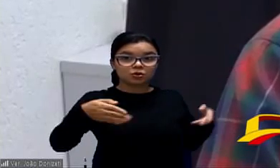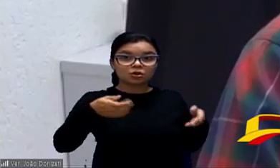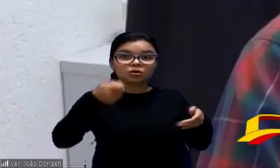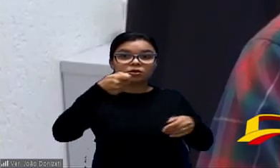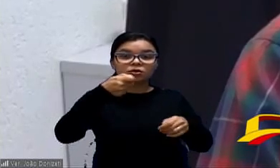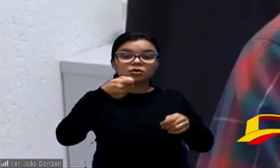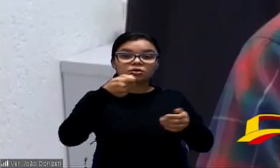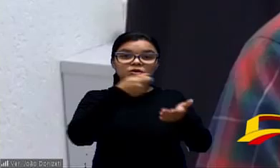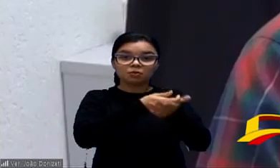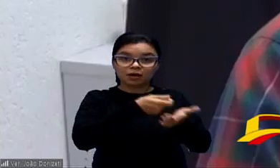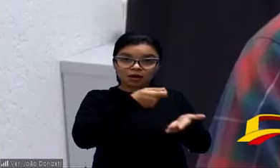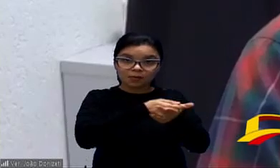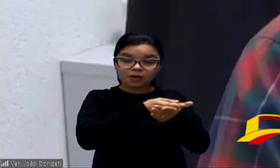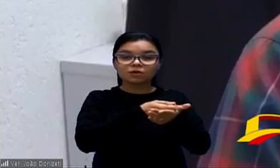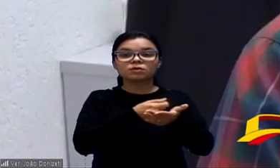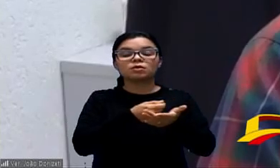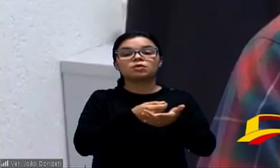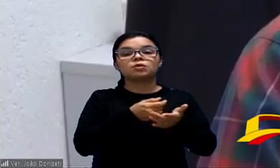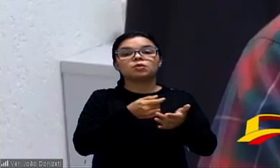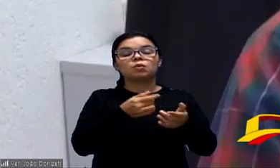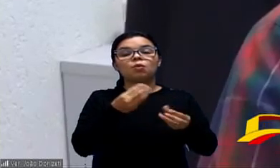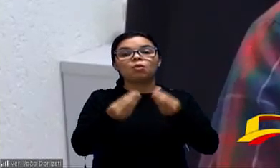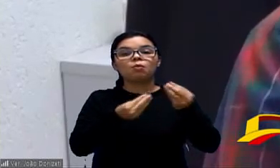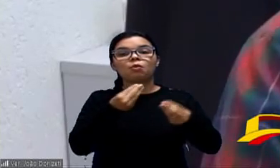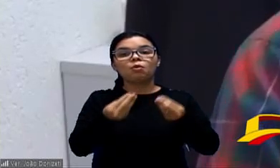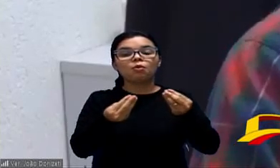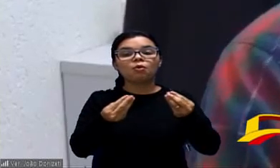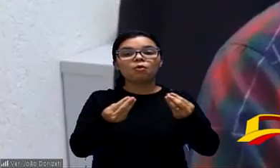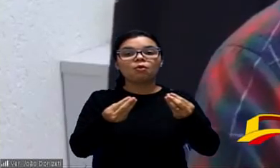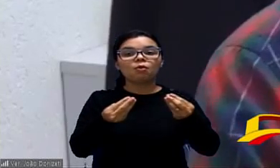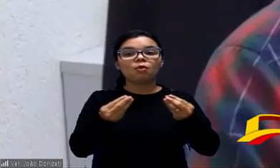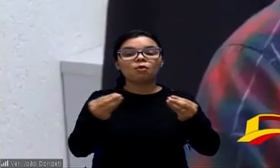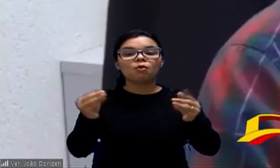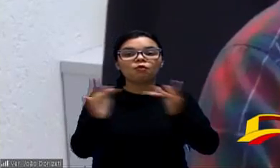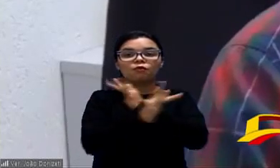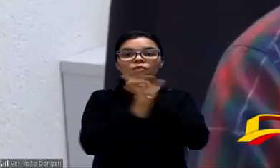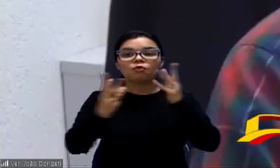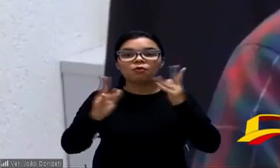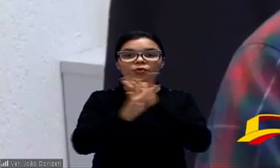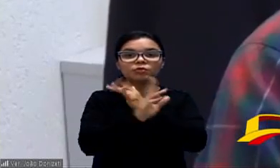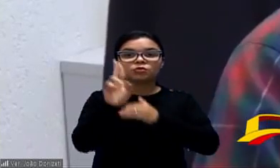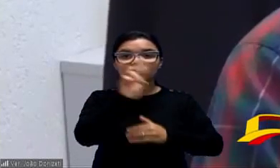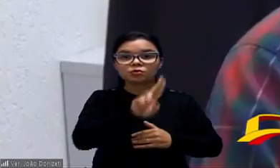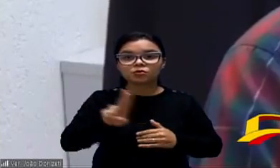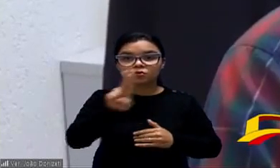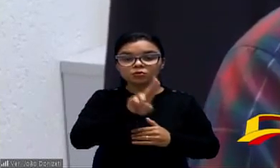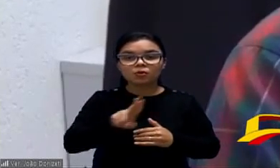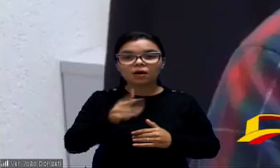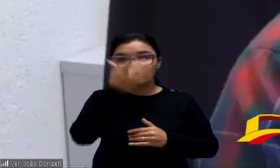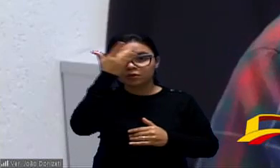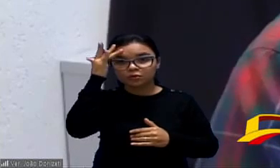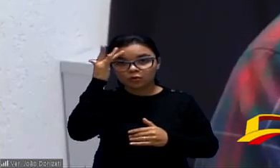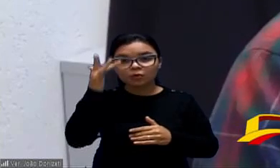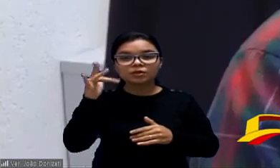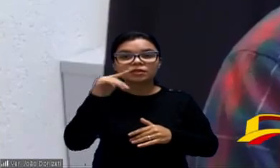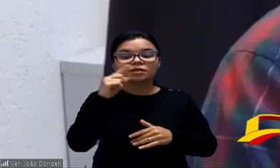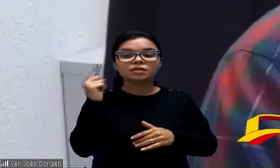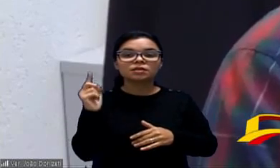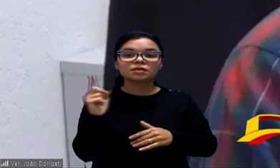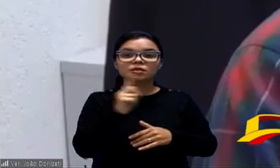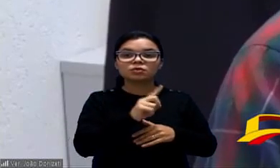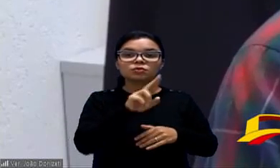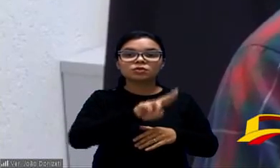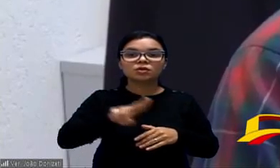número compatível com o fluxo de usuários. Daí vai para o artigo 2º, ele daí subdivide, senhor presidente, e fala o